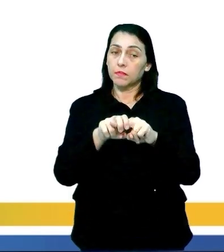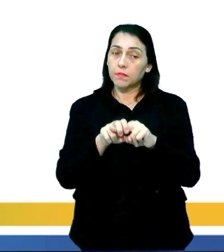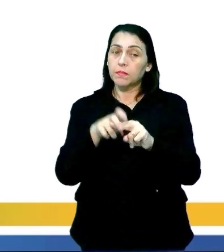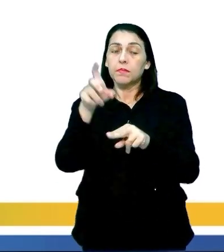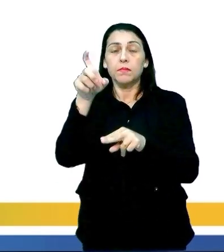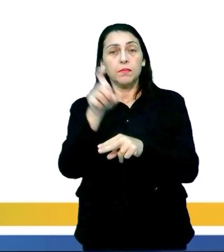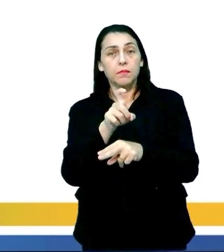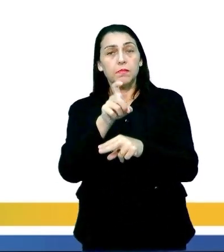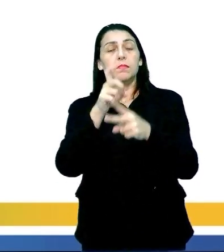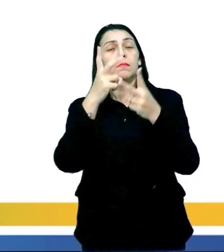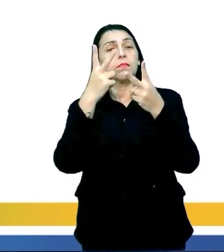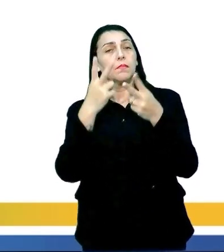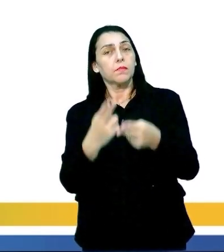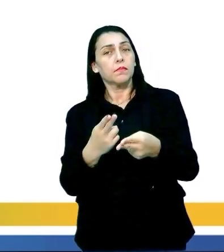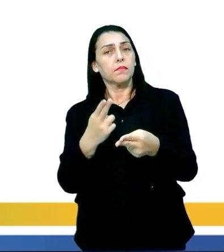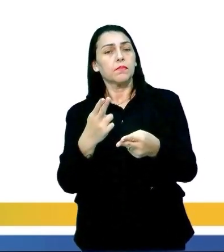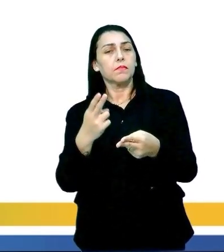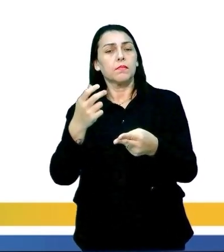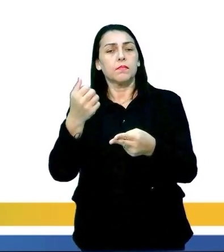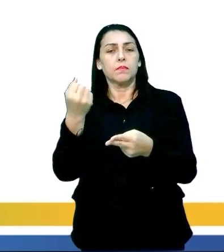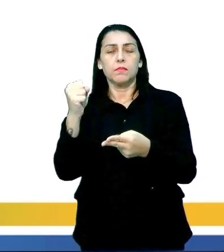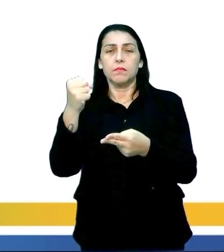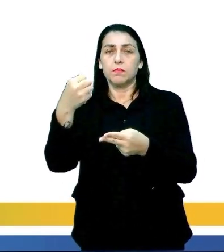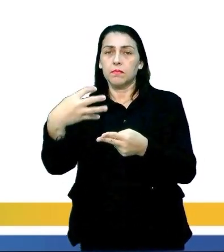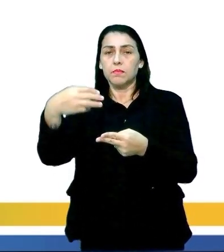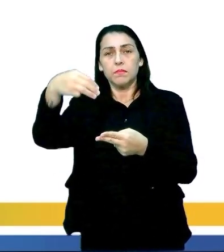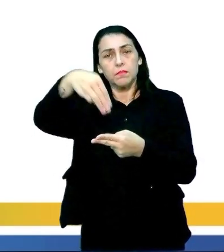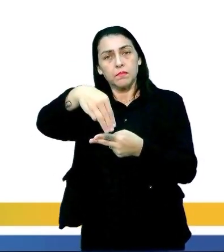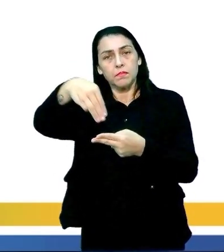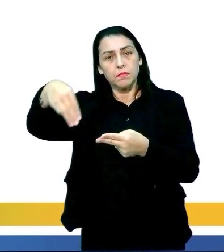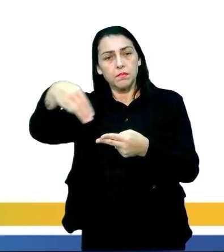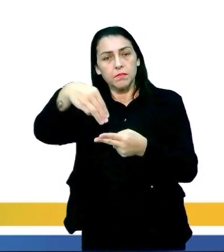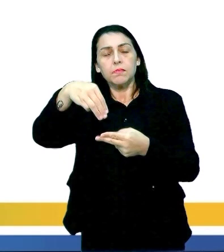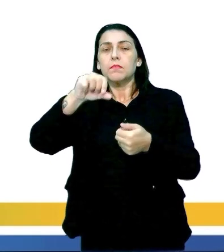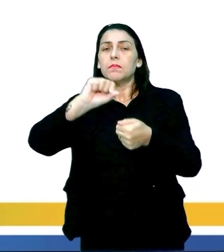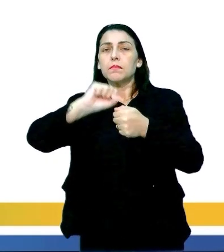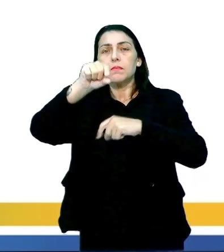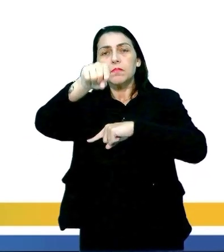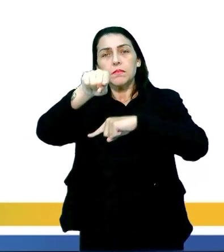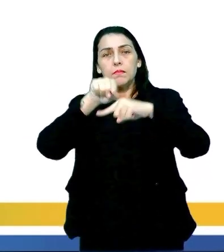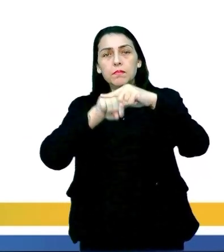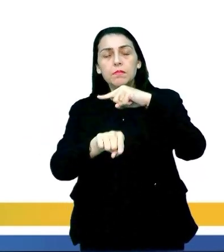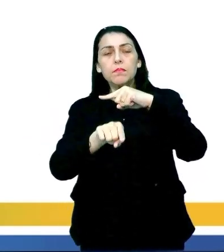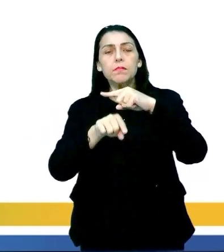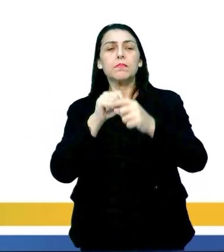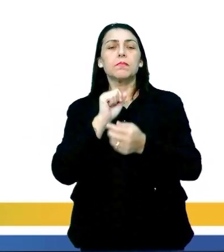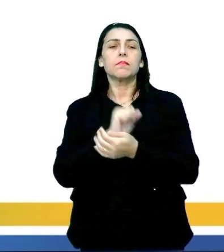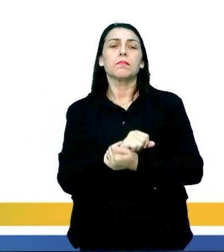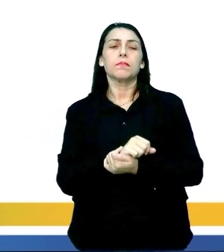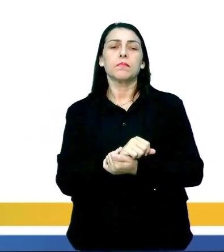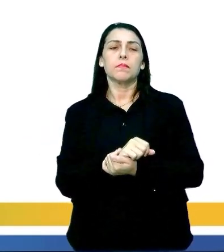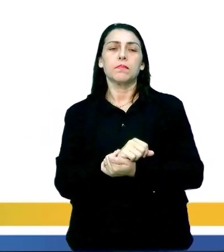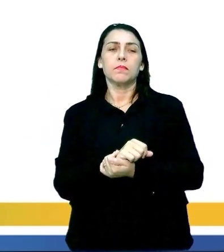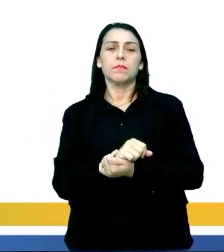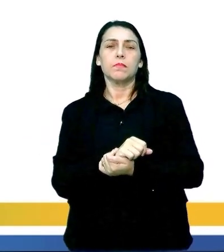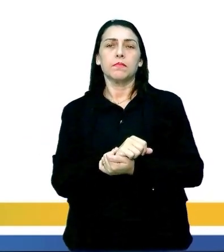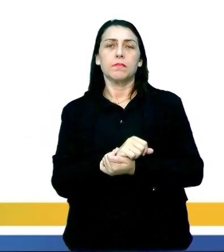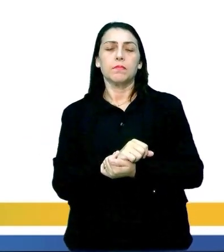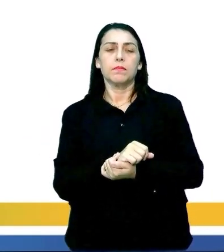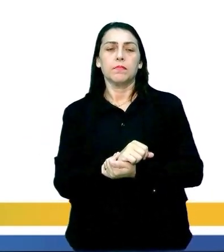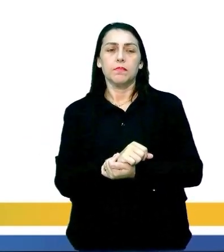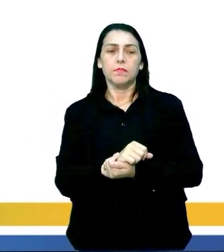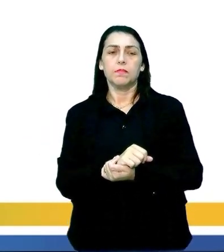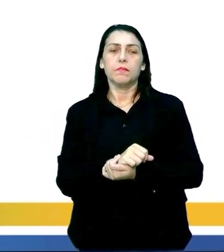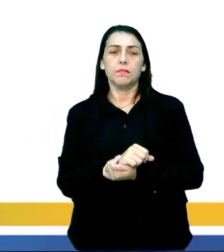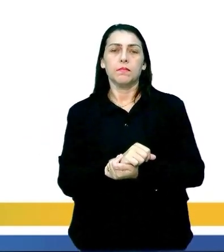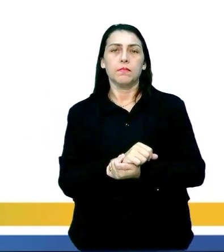Portanto, aí, como a gente vai fazer essa divisão, é a parte mais simples, tá? X aí é